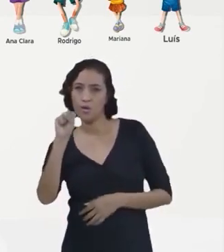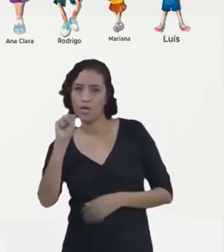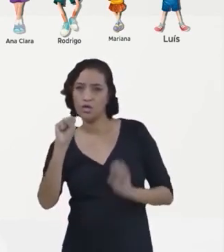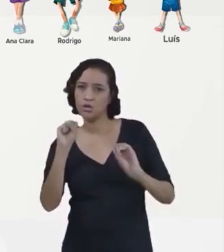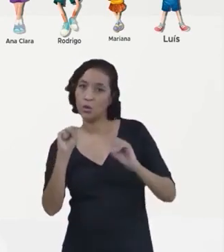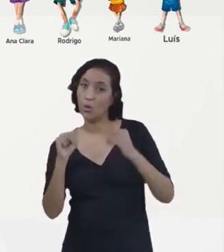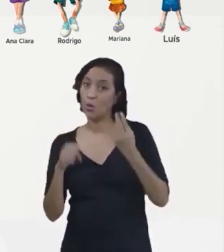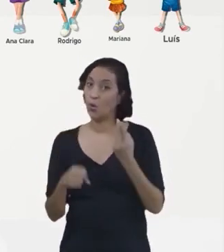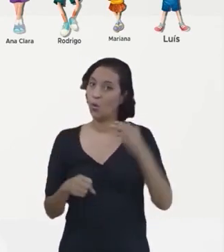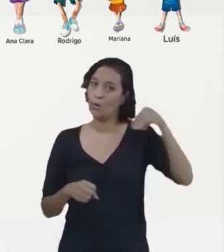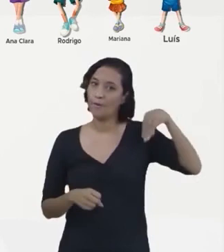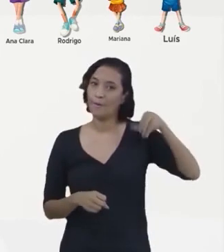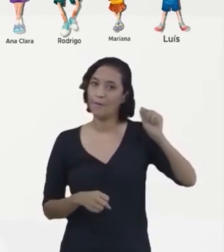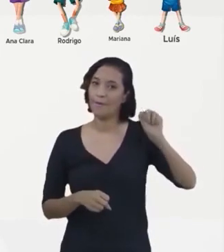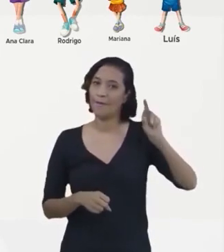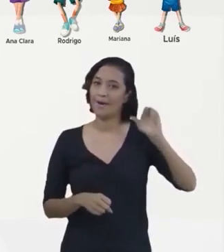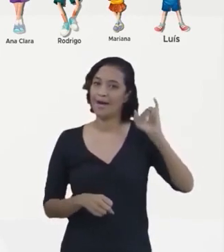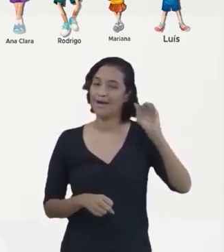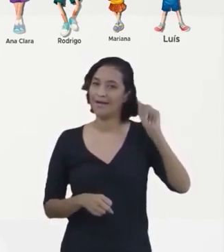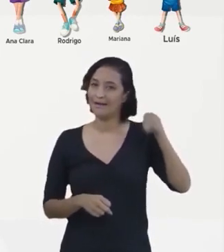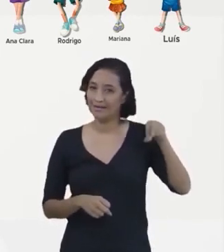Sabe qual é a sua altura?